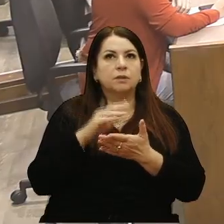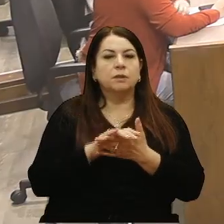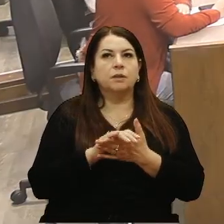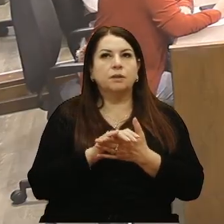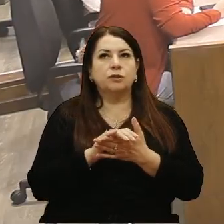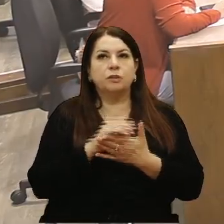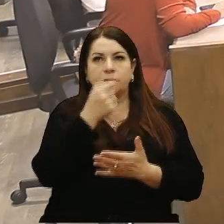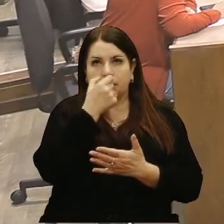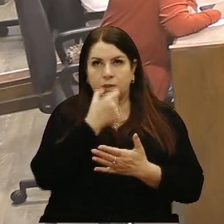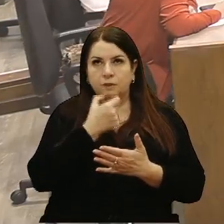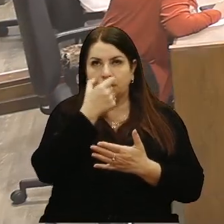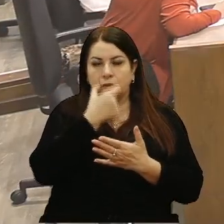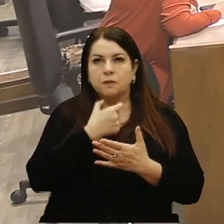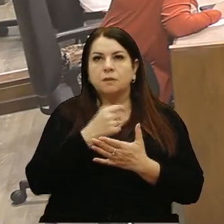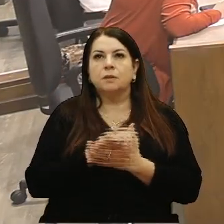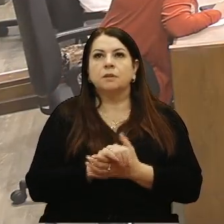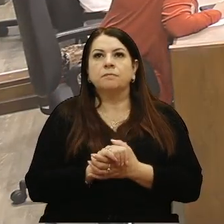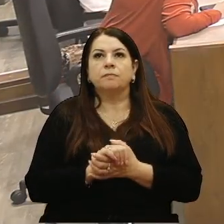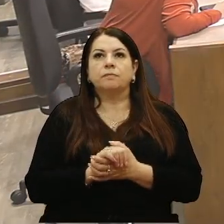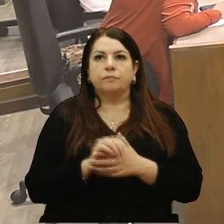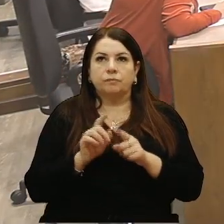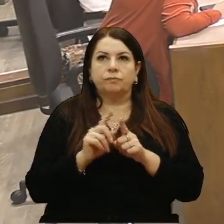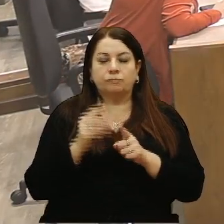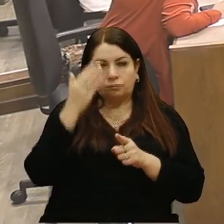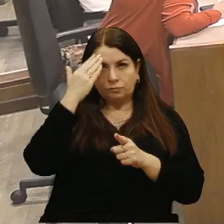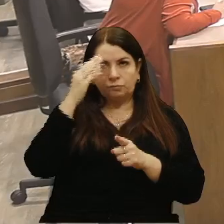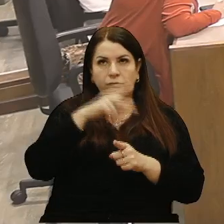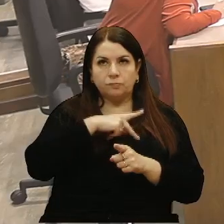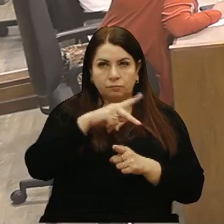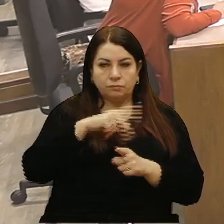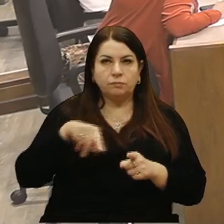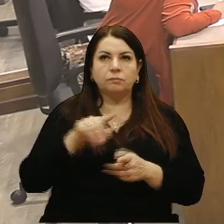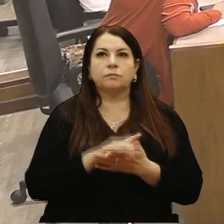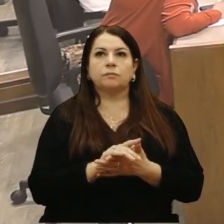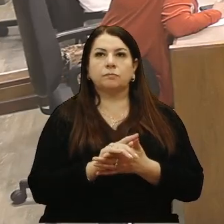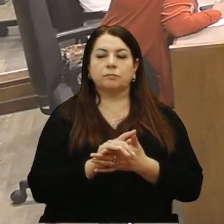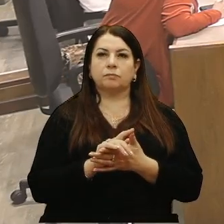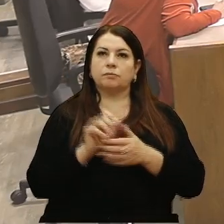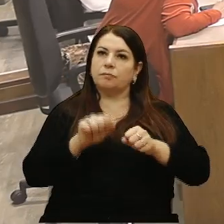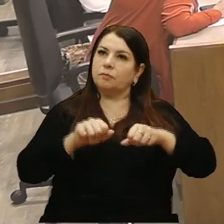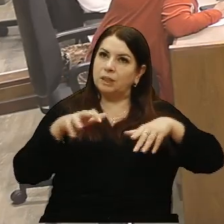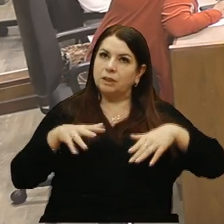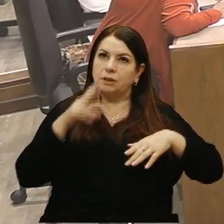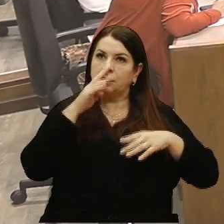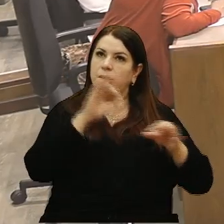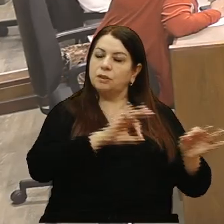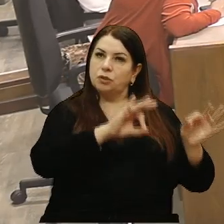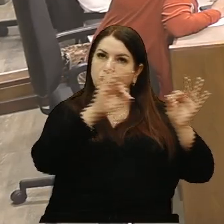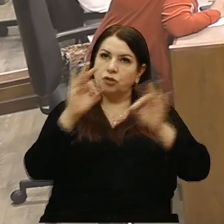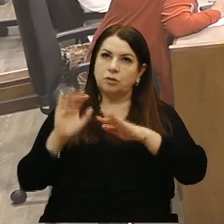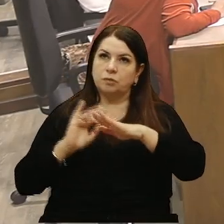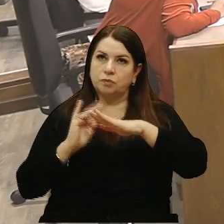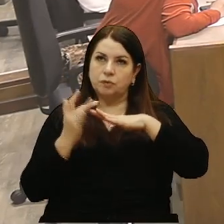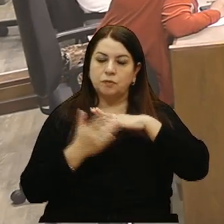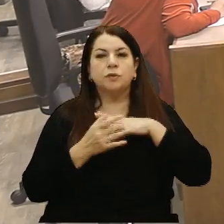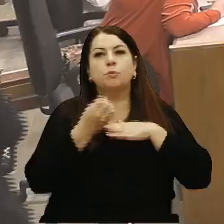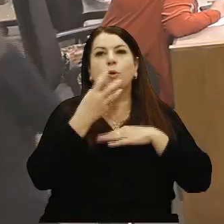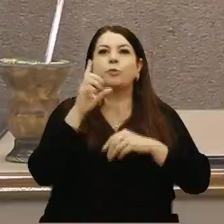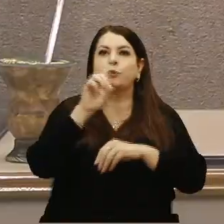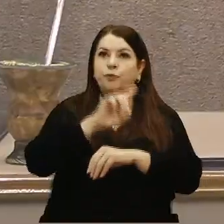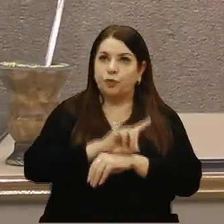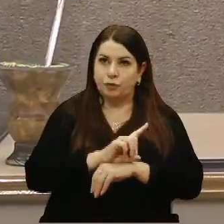Becker. Muito obrigado, senhor presidente, a quem está aqui no nosso plenário, quem está nos assistindo pelas redes sociais, muito bom